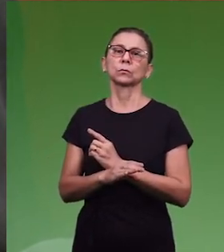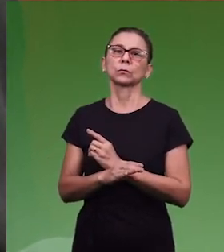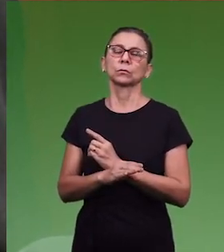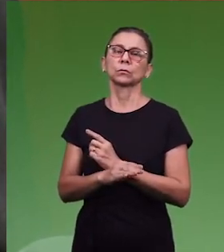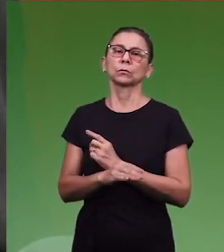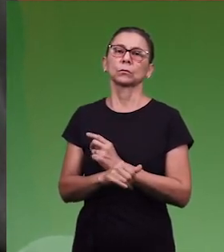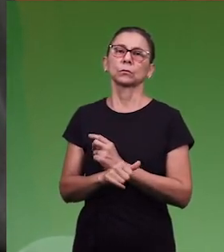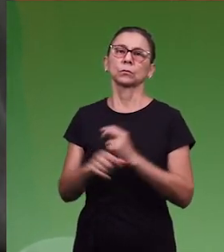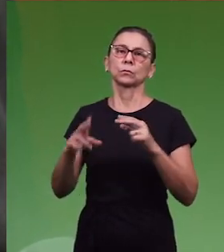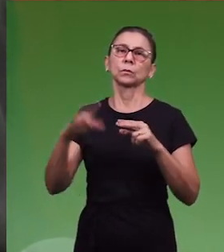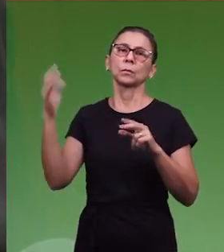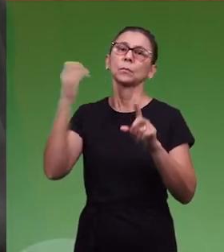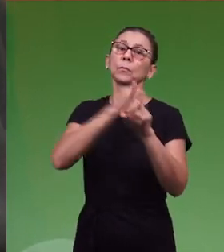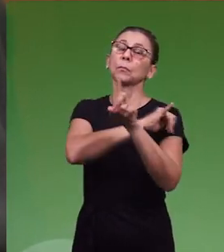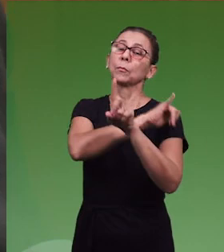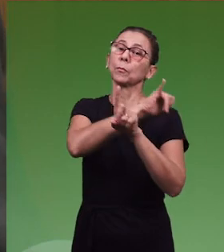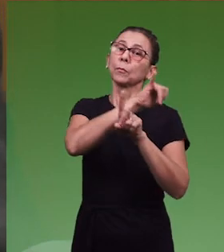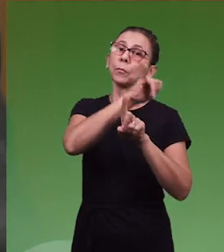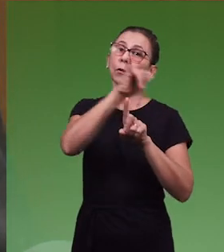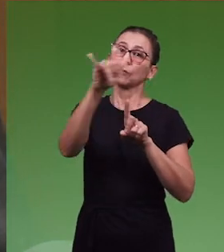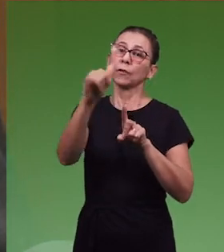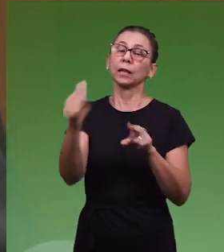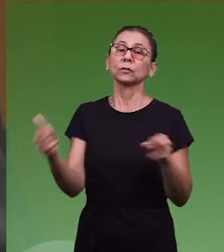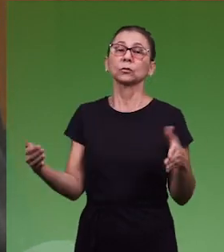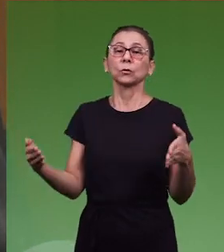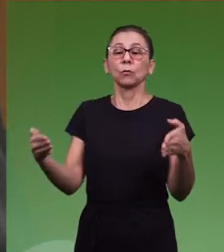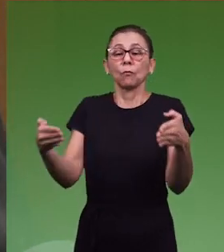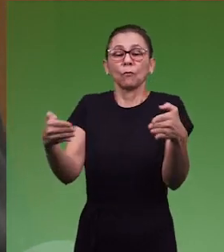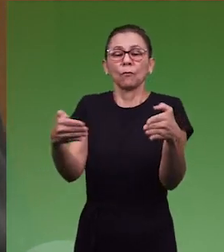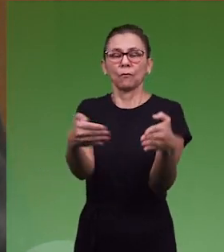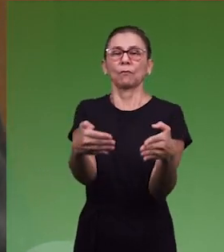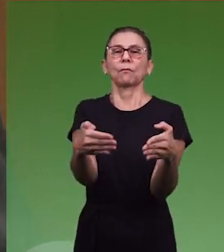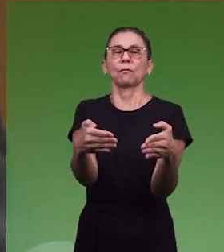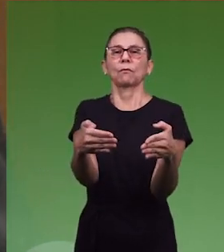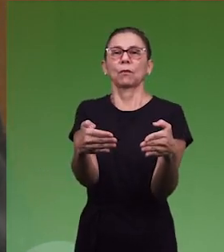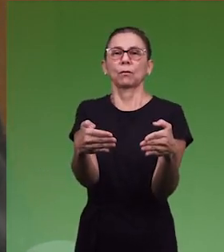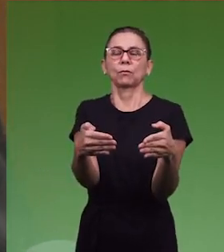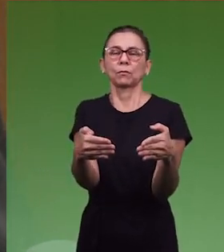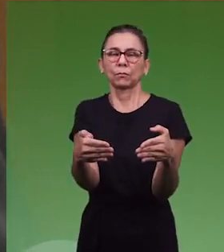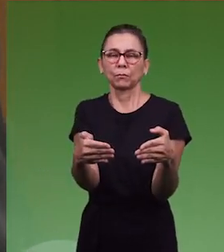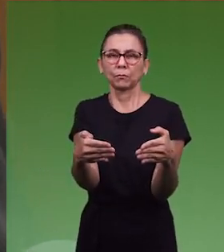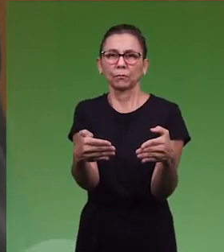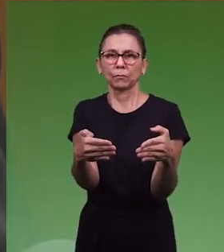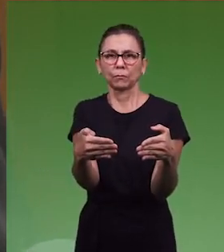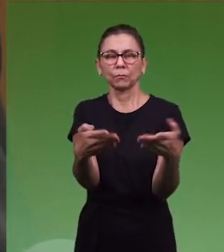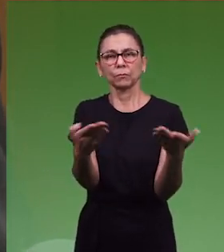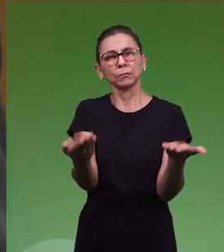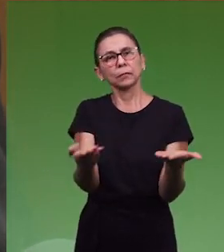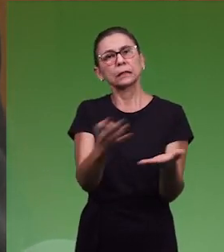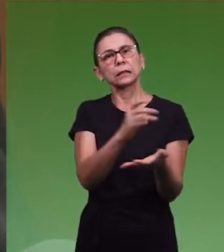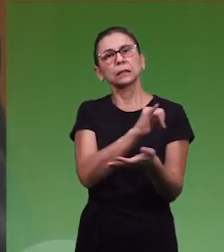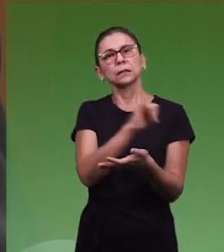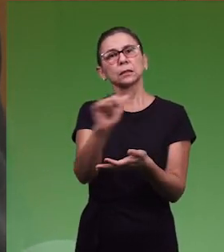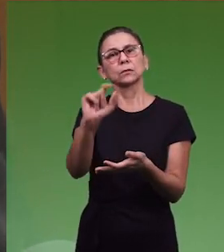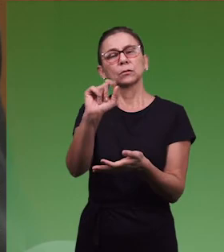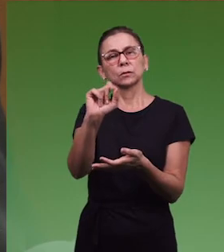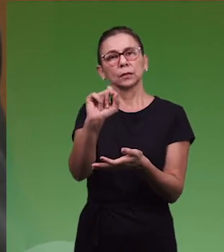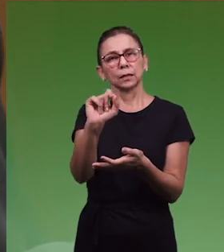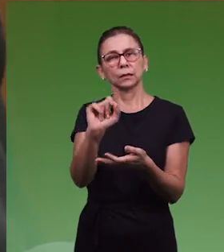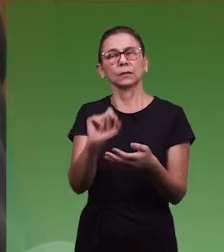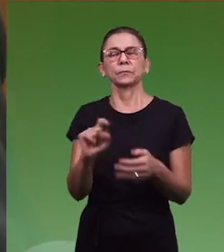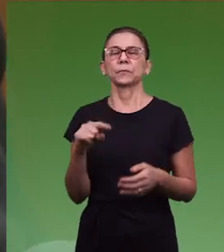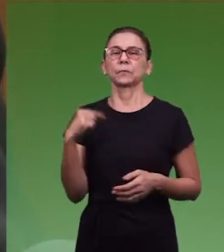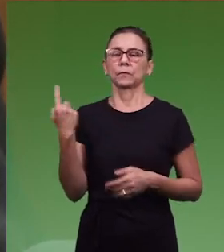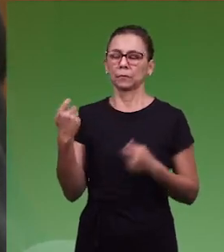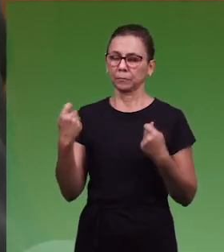Nós chamamos de culto profético dando uma ênfase, dizendo que é um culto que precisamos buscar, ou seja, nós